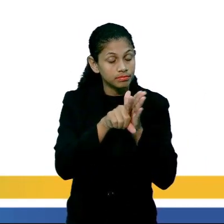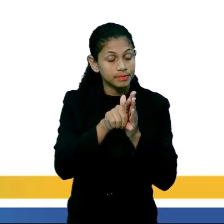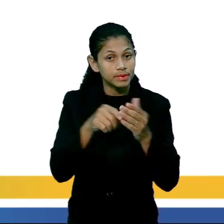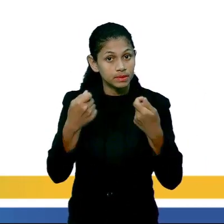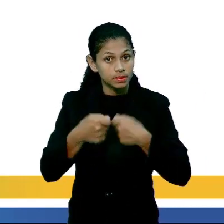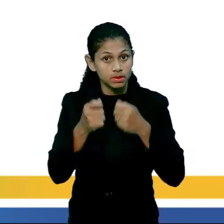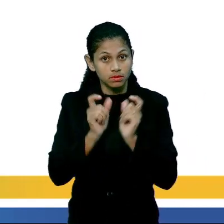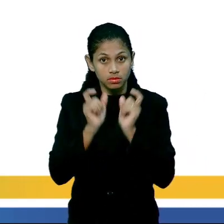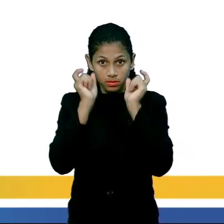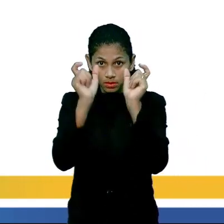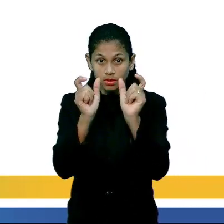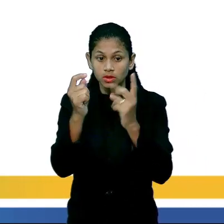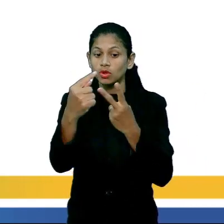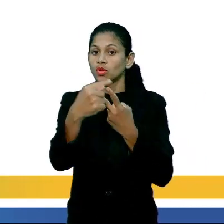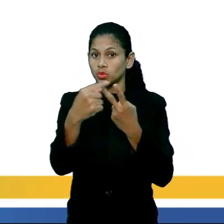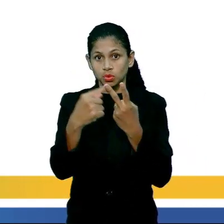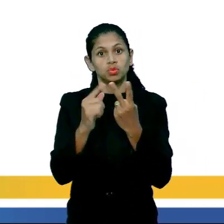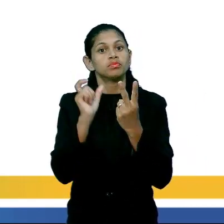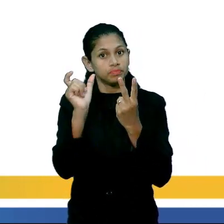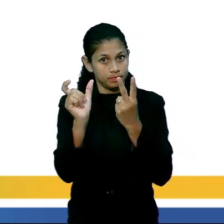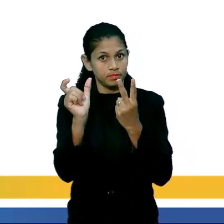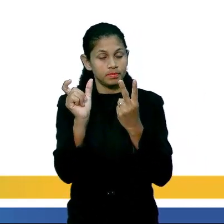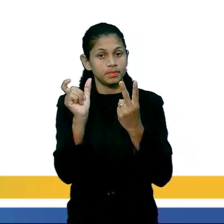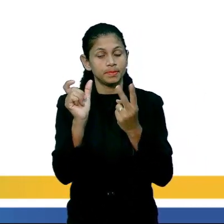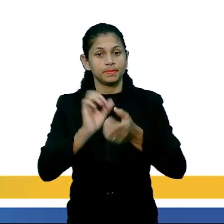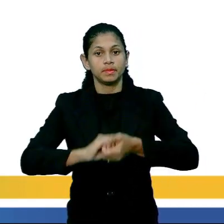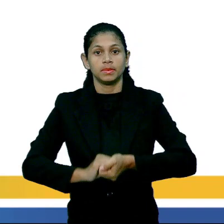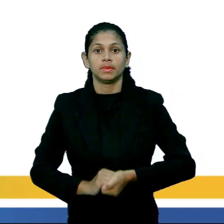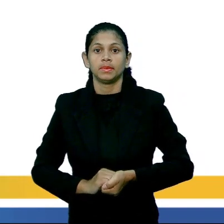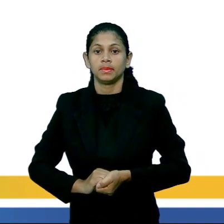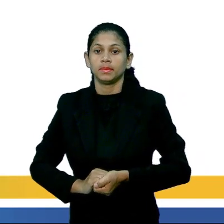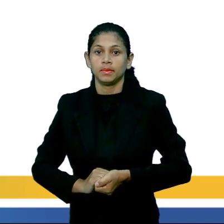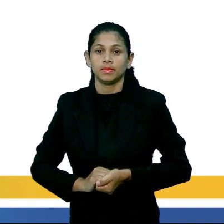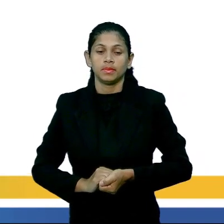atentar a essas duas palavrinhas.